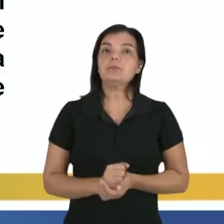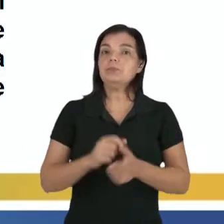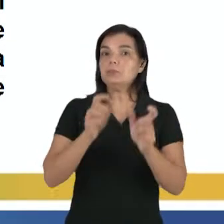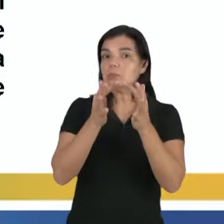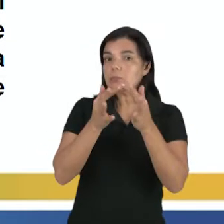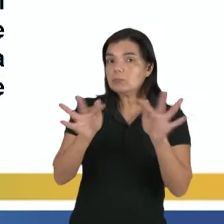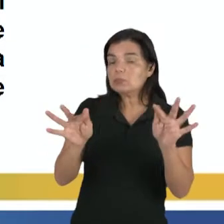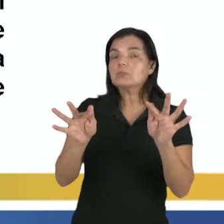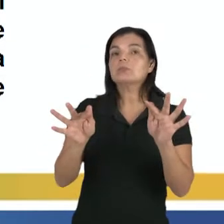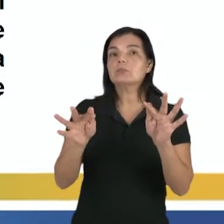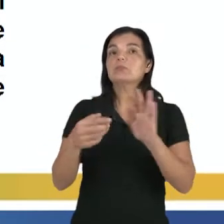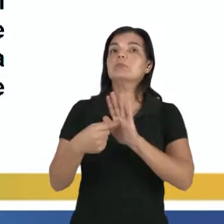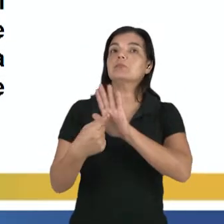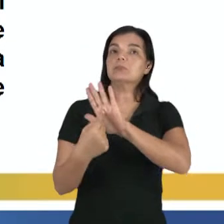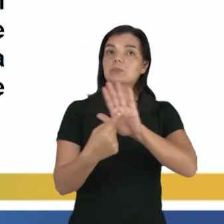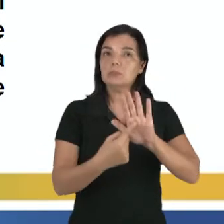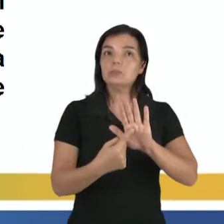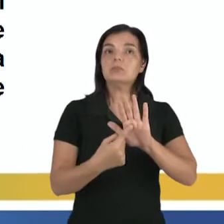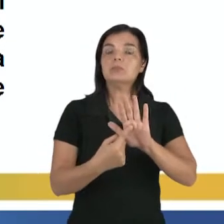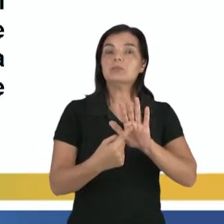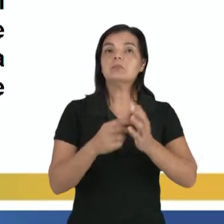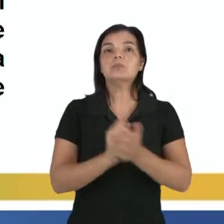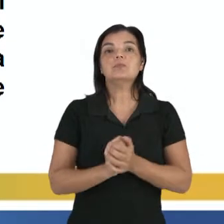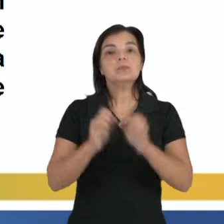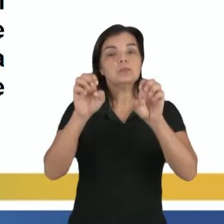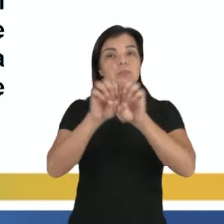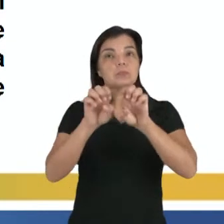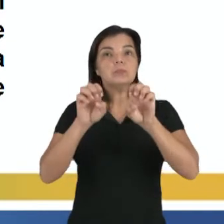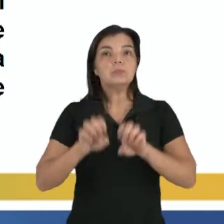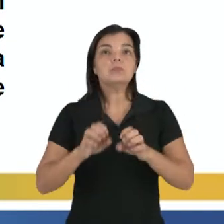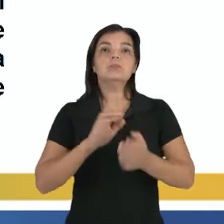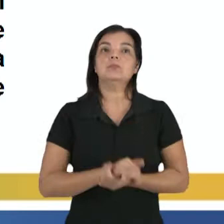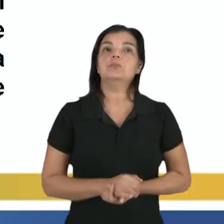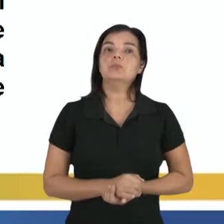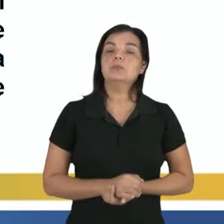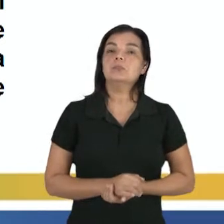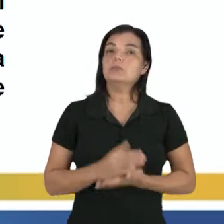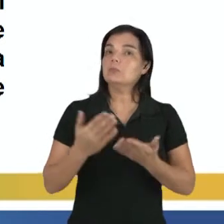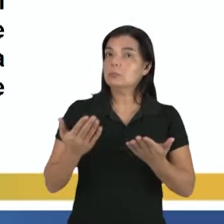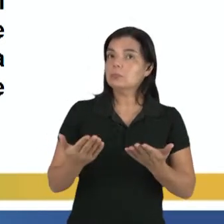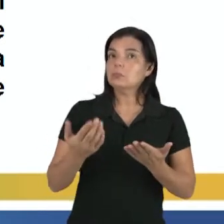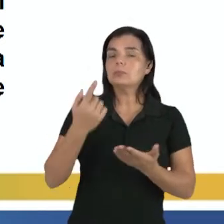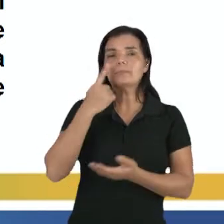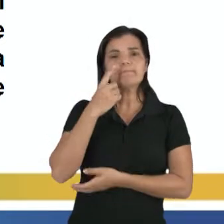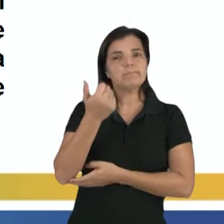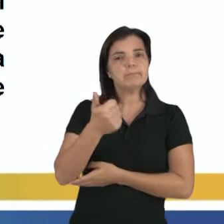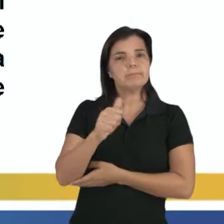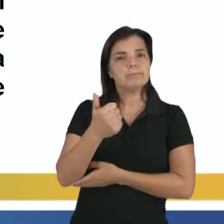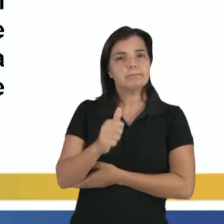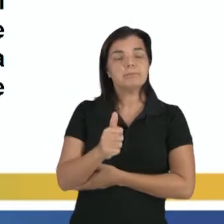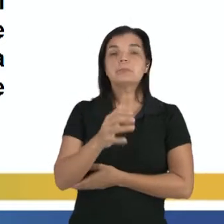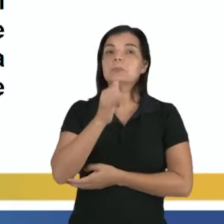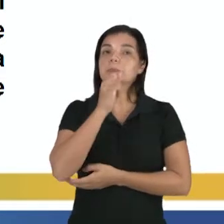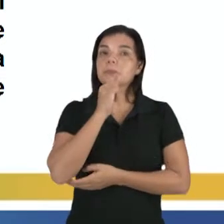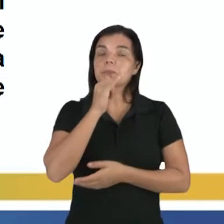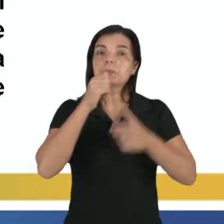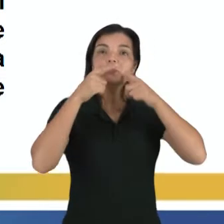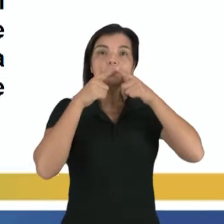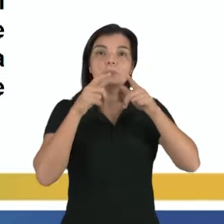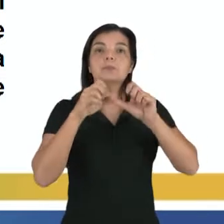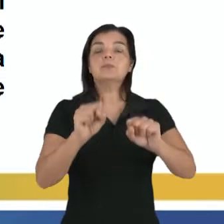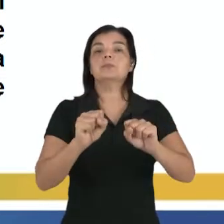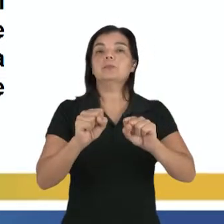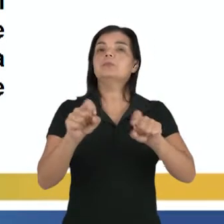das frases dada, por sua estrutura. Então, a gente vai avaliar, por exemplo, uma